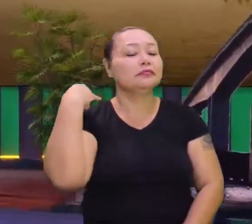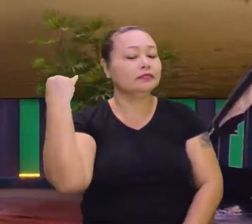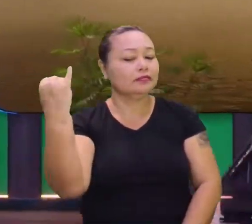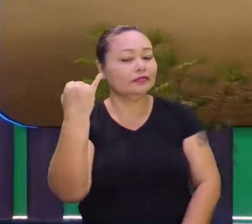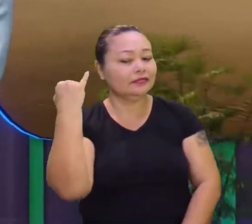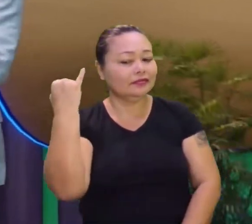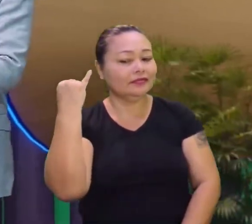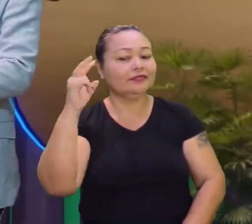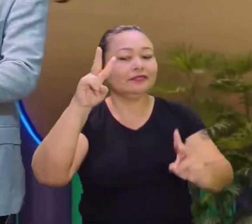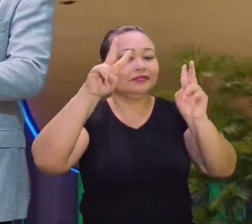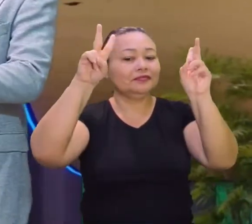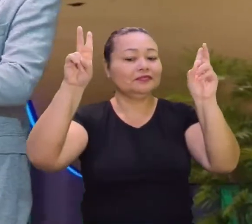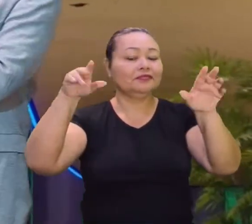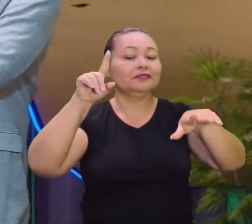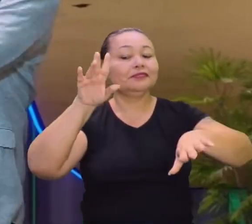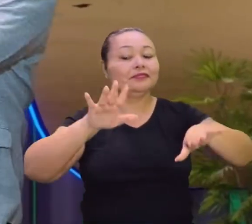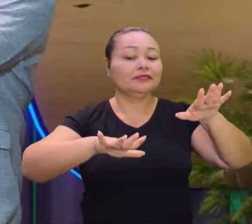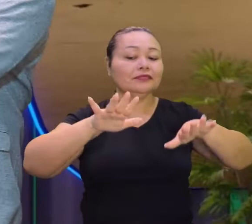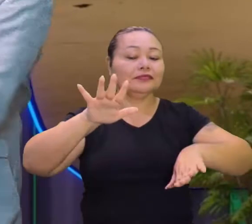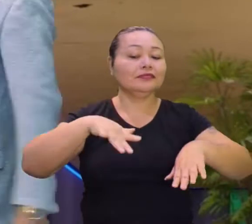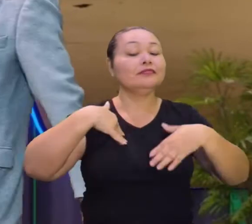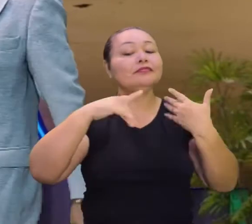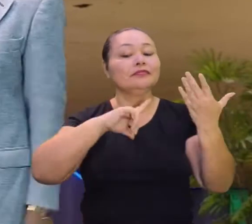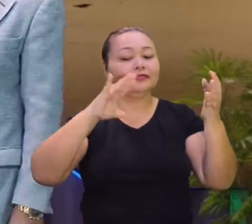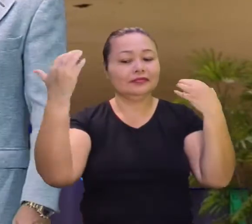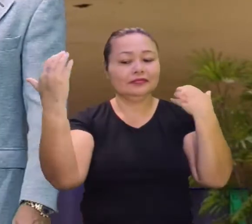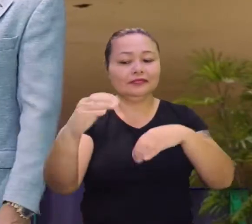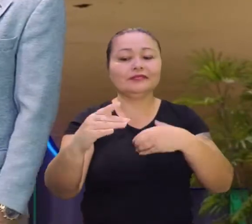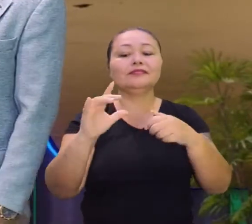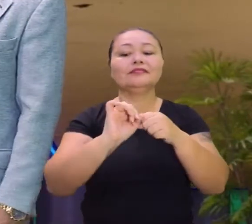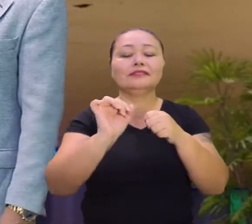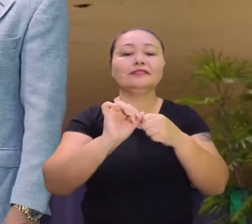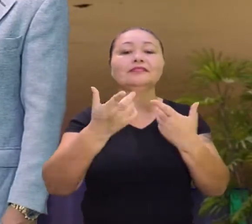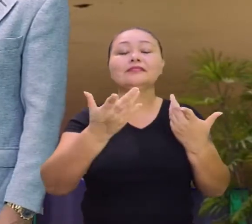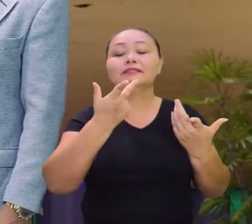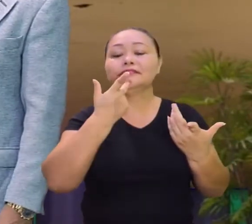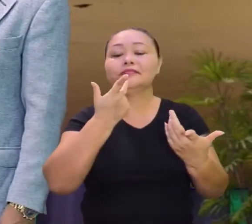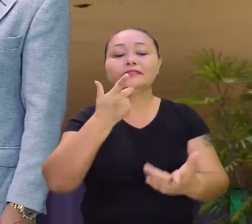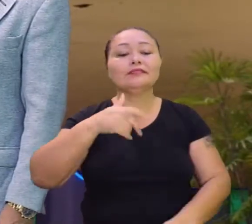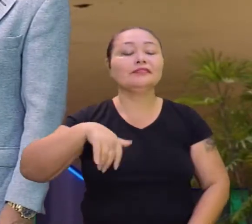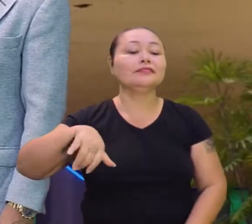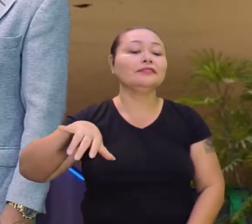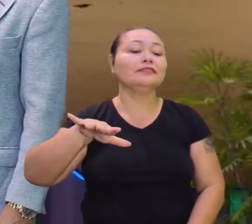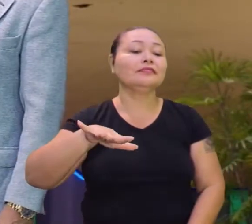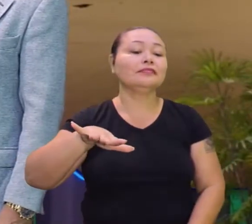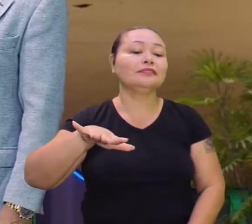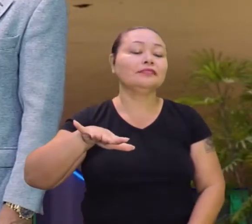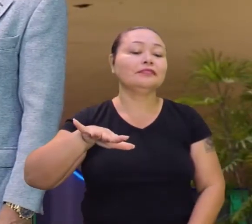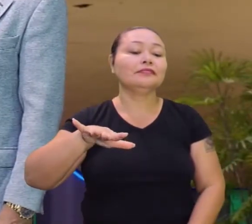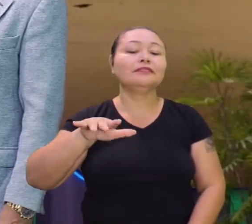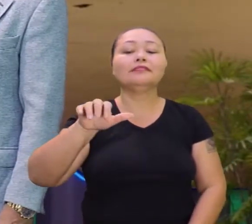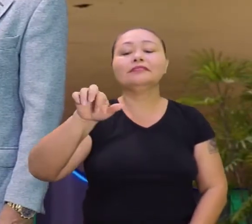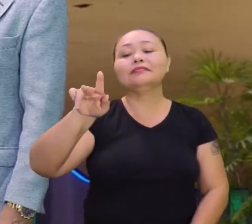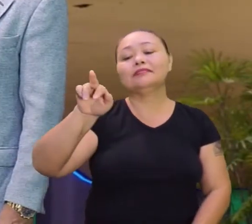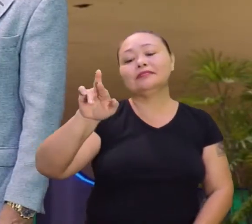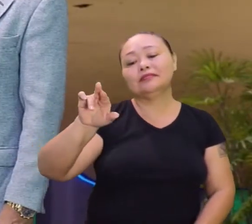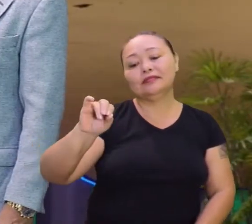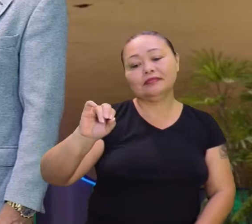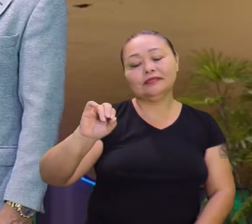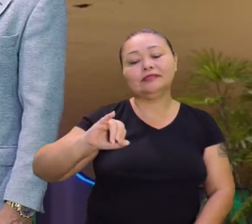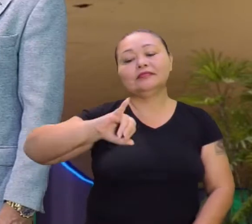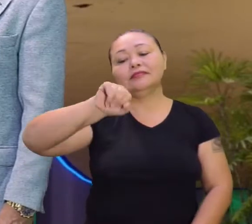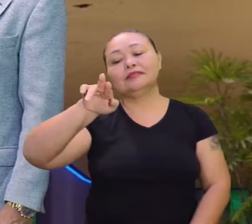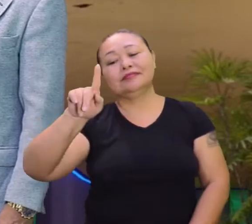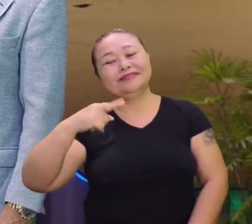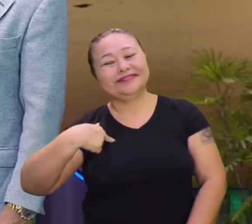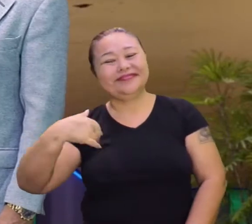Assunto importante que hora ou outra cai em concurso público. Exatamente. Vamos falar sobre Rogério, sobre